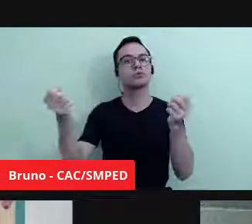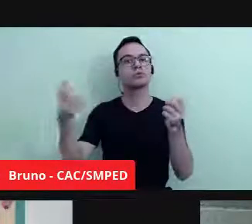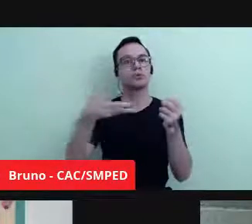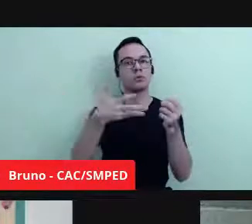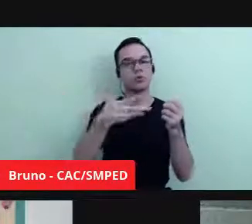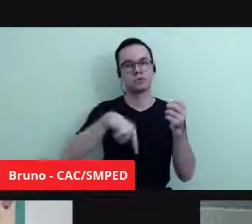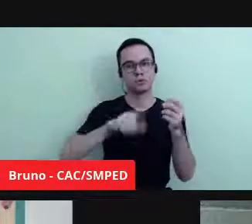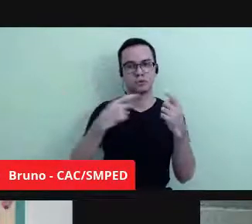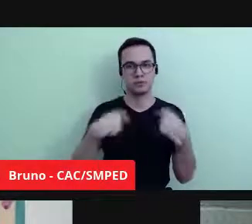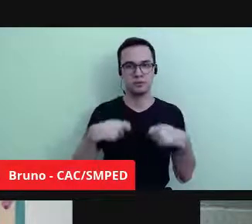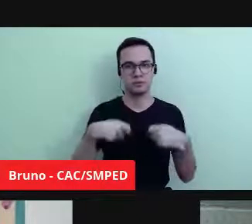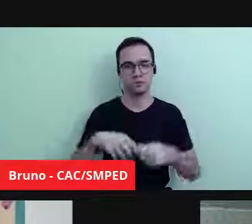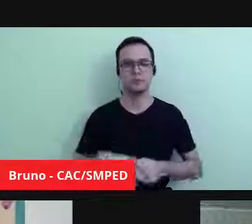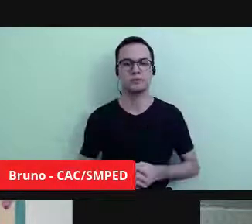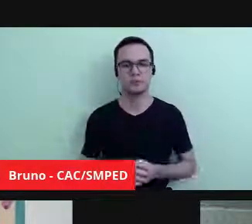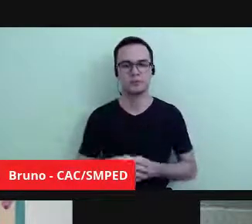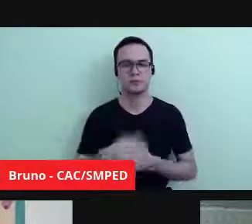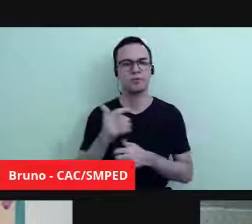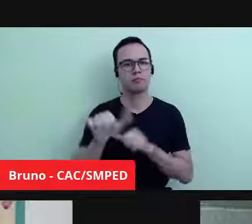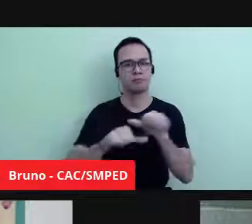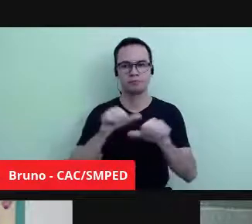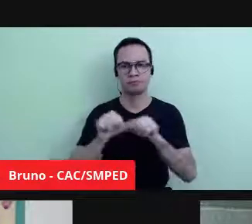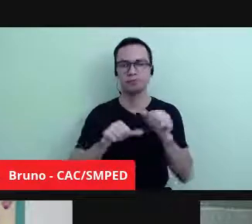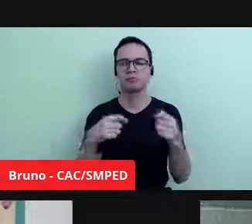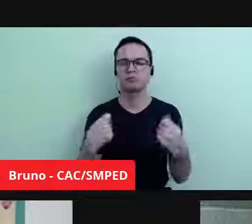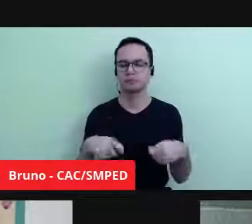que alterar, assim, né,